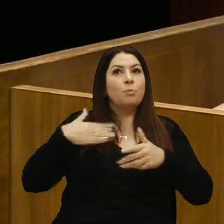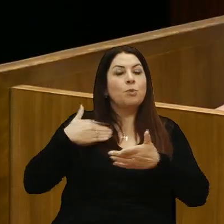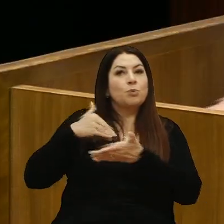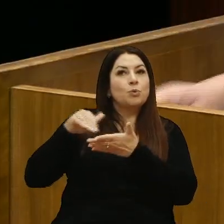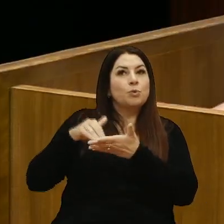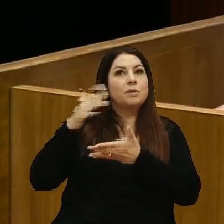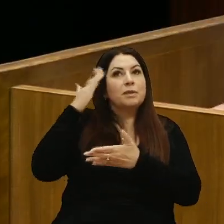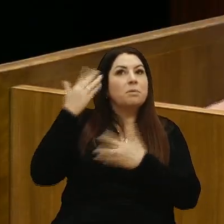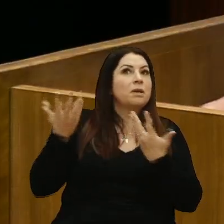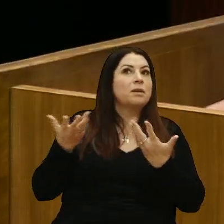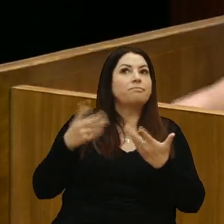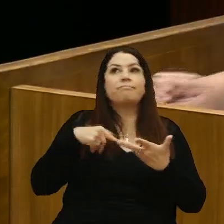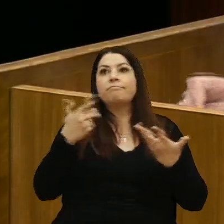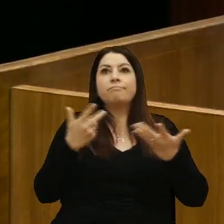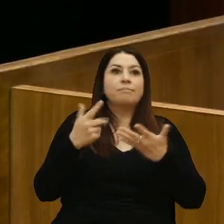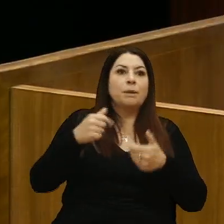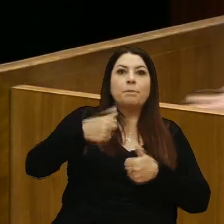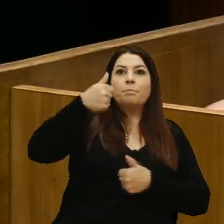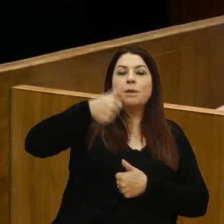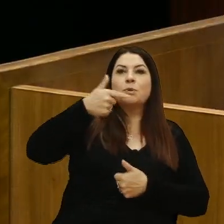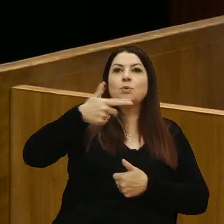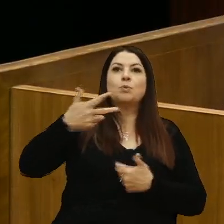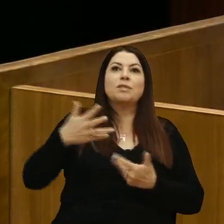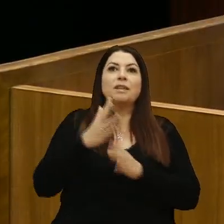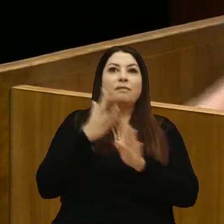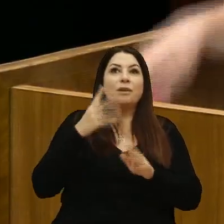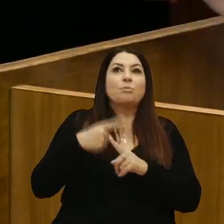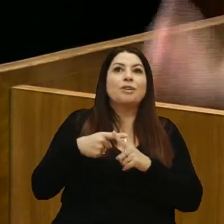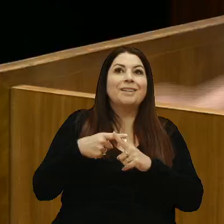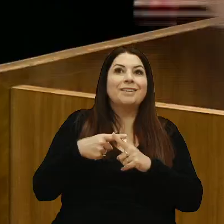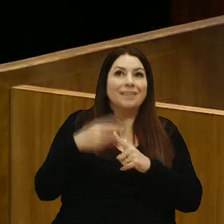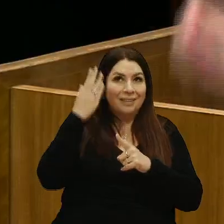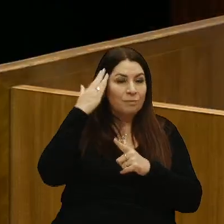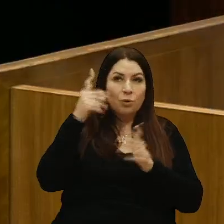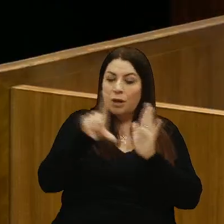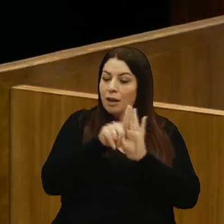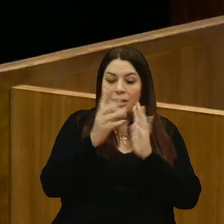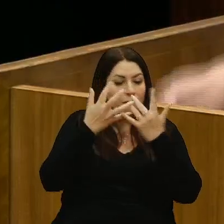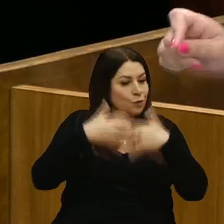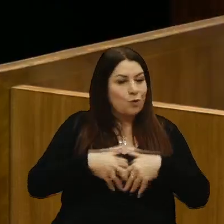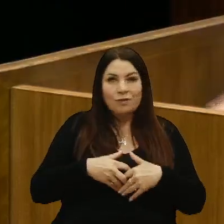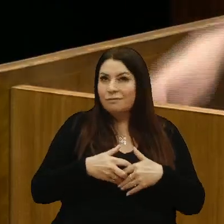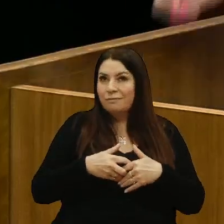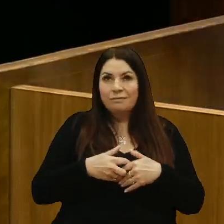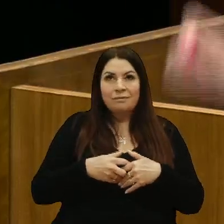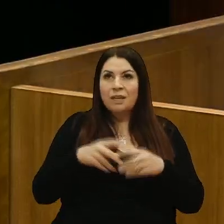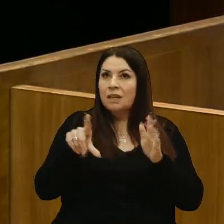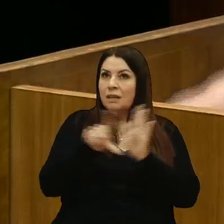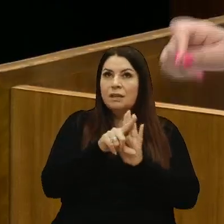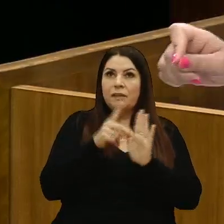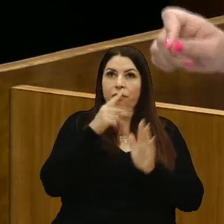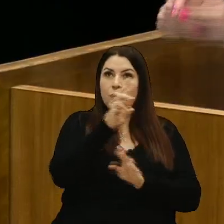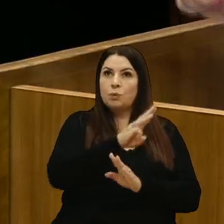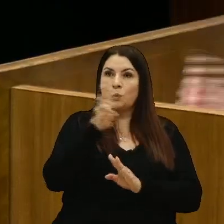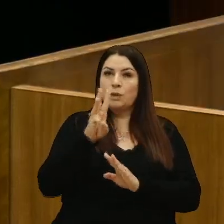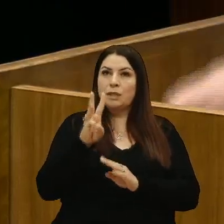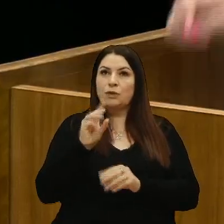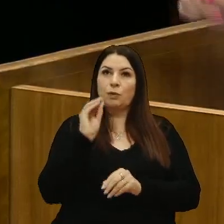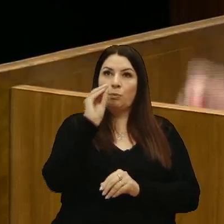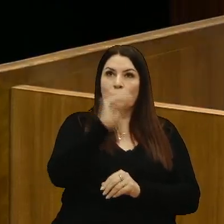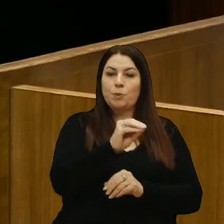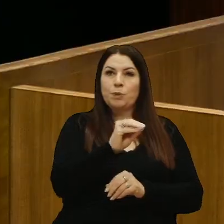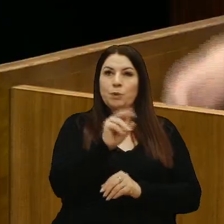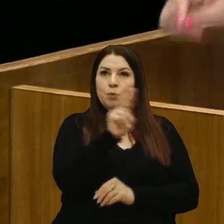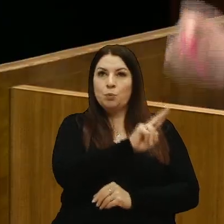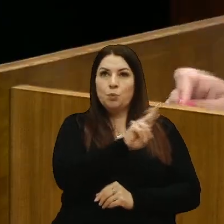querendo saber em que posição que eles estão na fila. Sabe por quê? Porque a lei não funciona. A lei diz que no site a pessoa vai colocar o